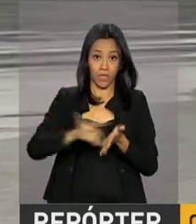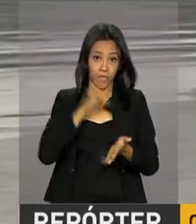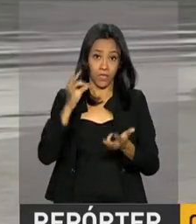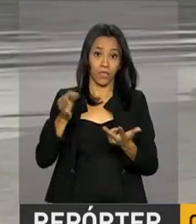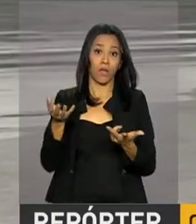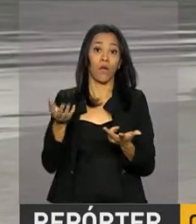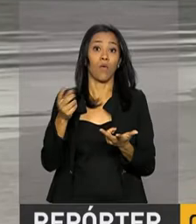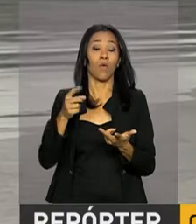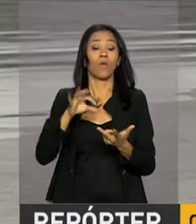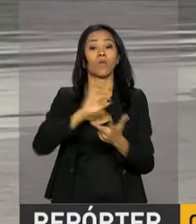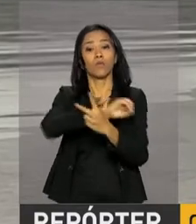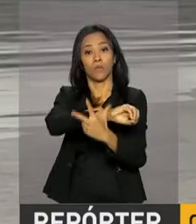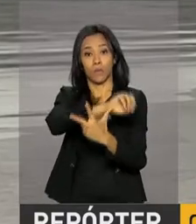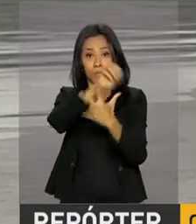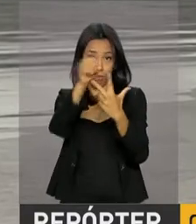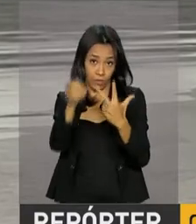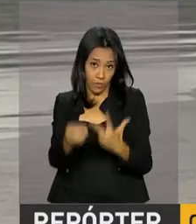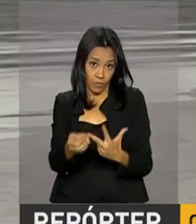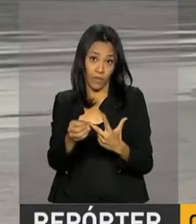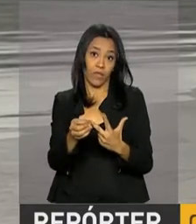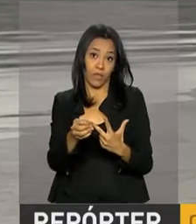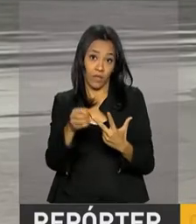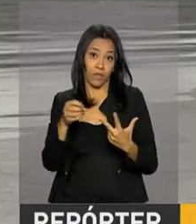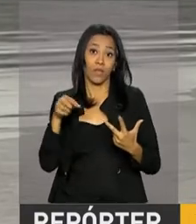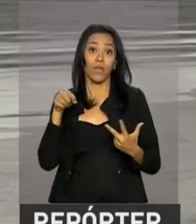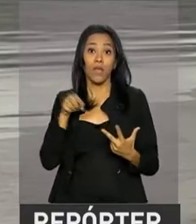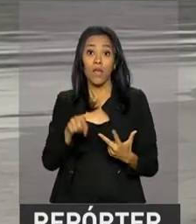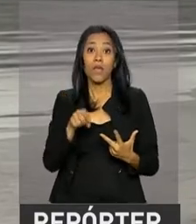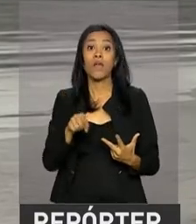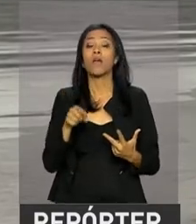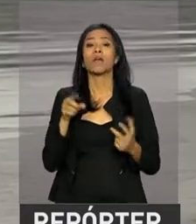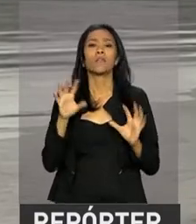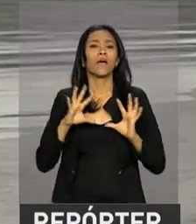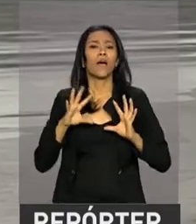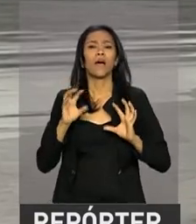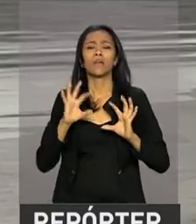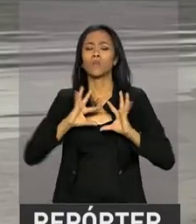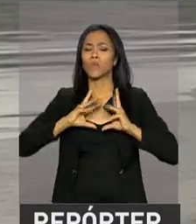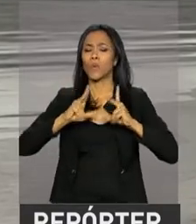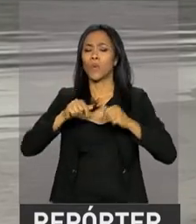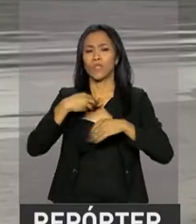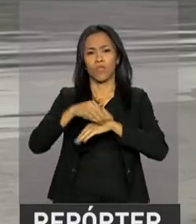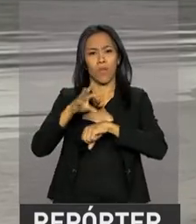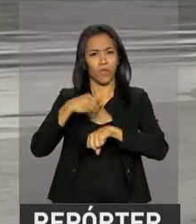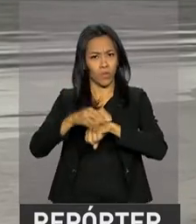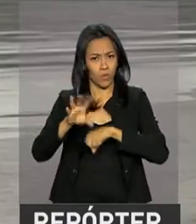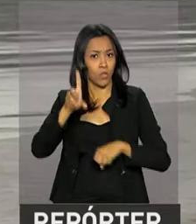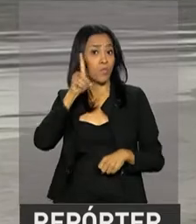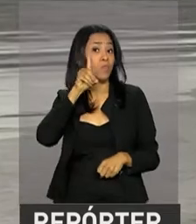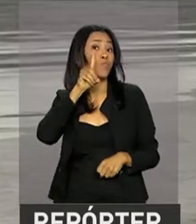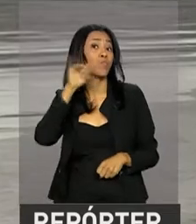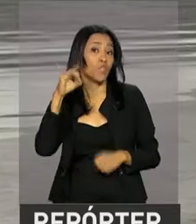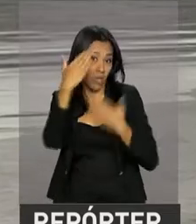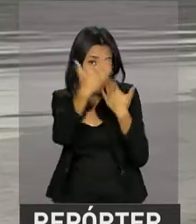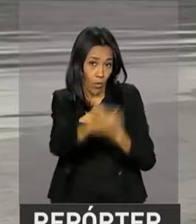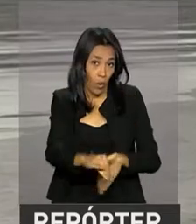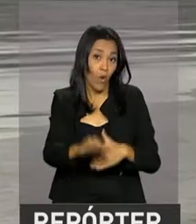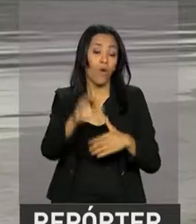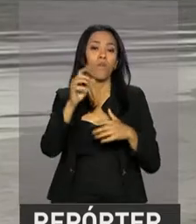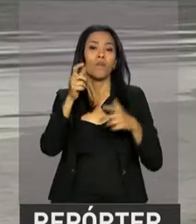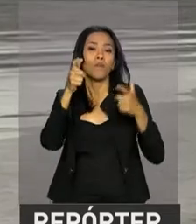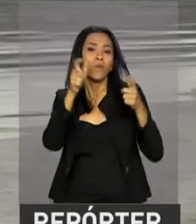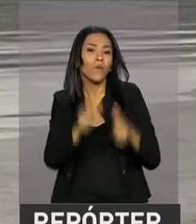do exame nacional do ensino médio enem ele traz todas as informações para o dia da prova como data